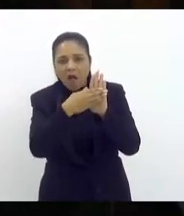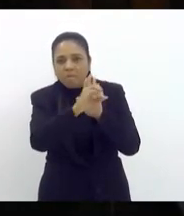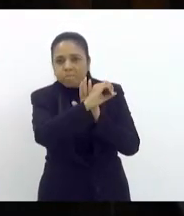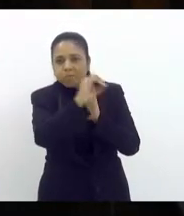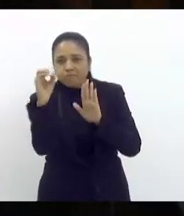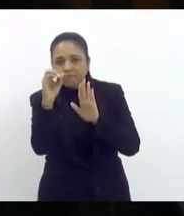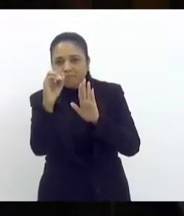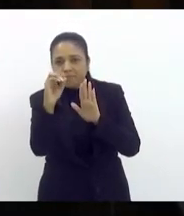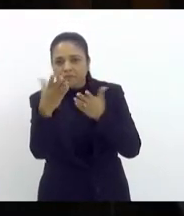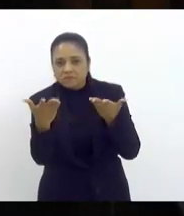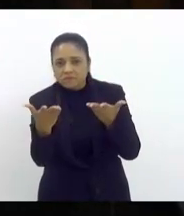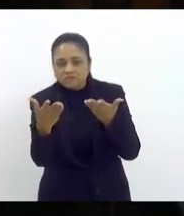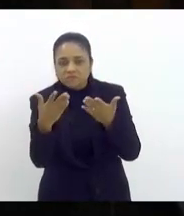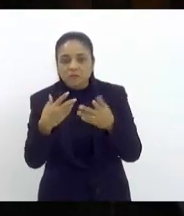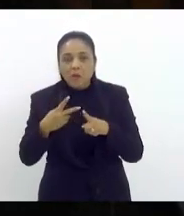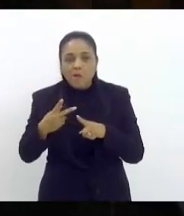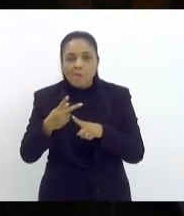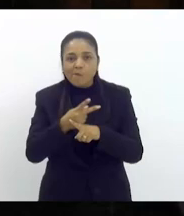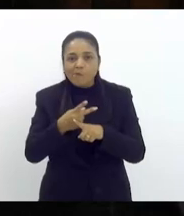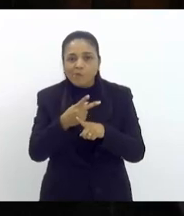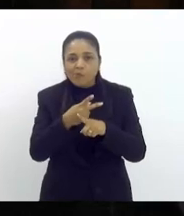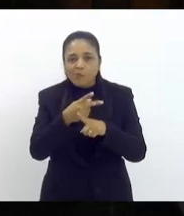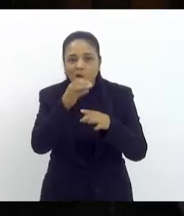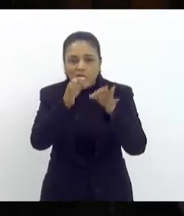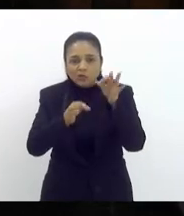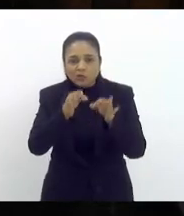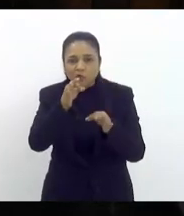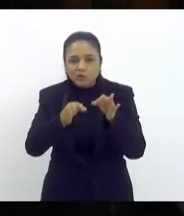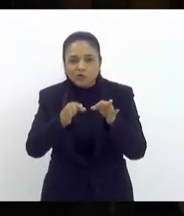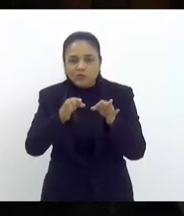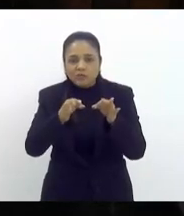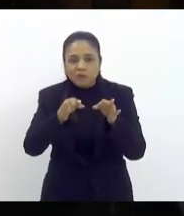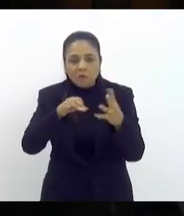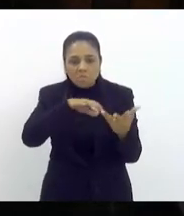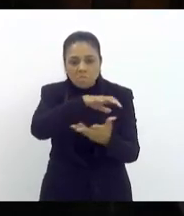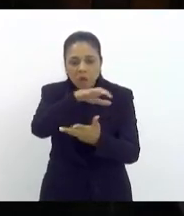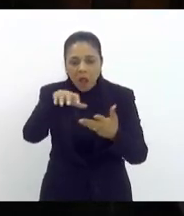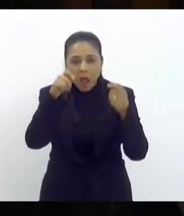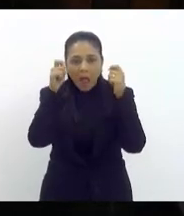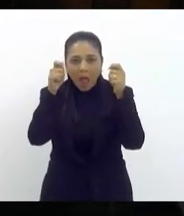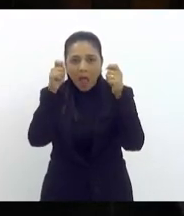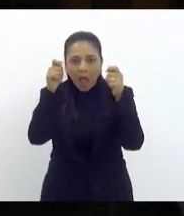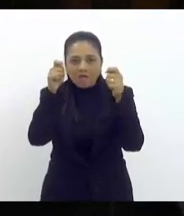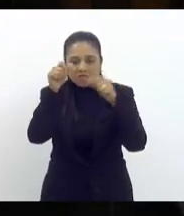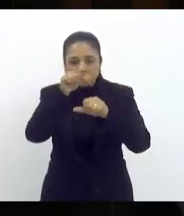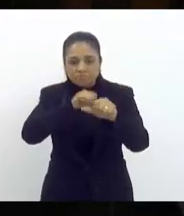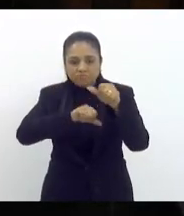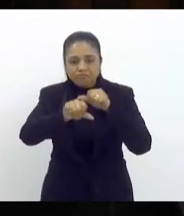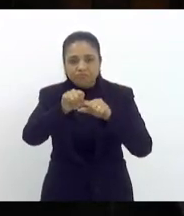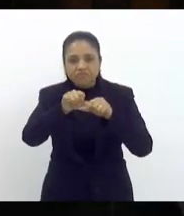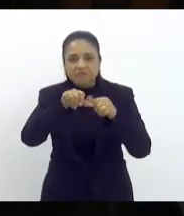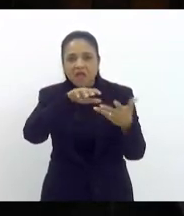e procurou a justiça para transformar a greve numa greve ilegal